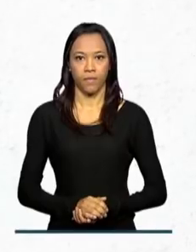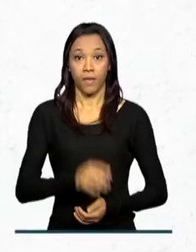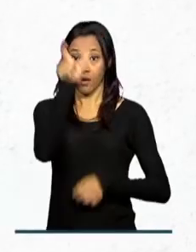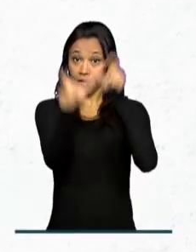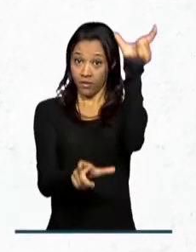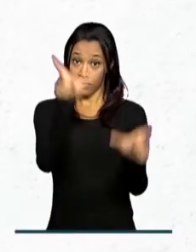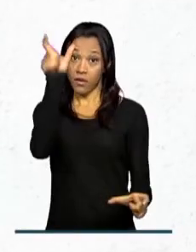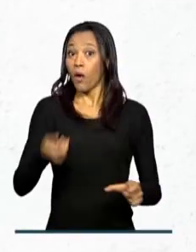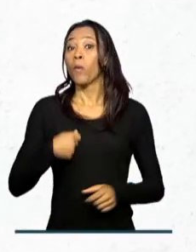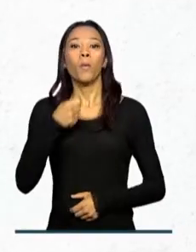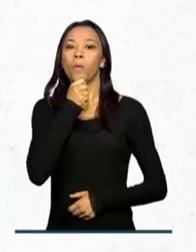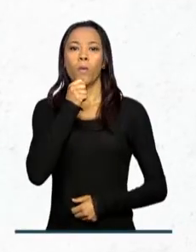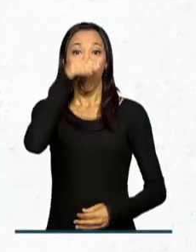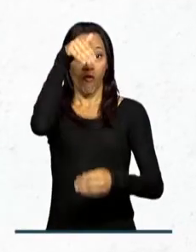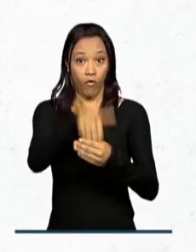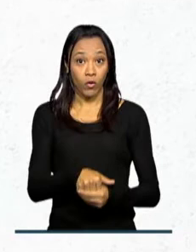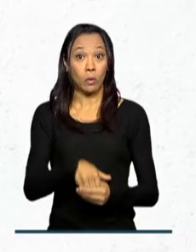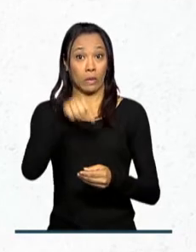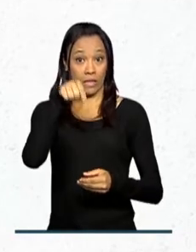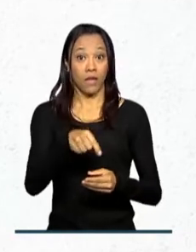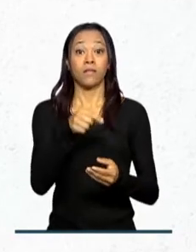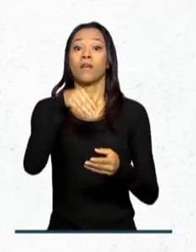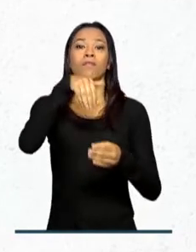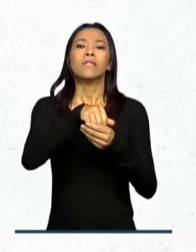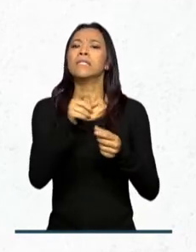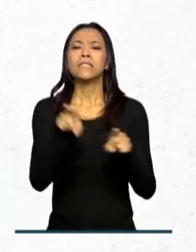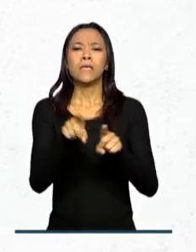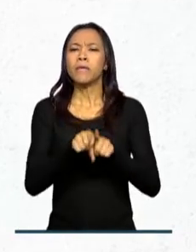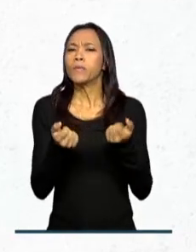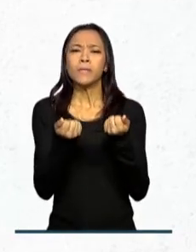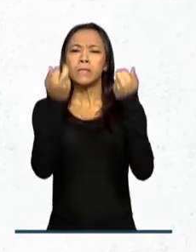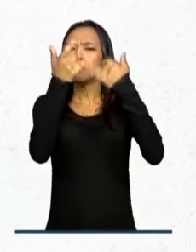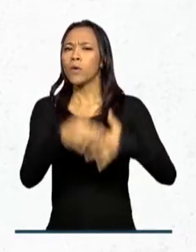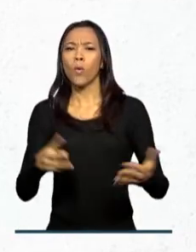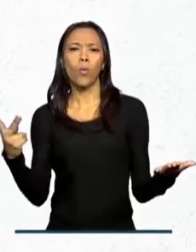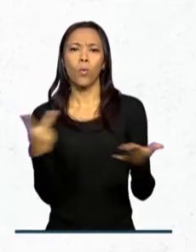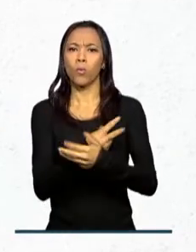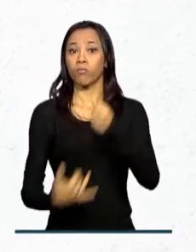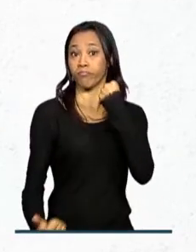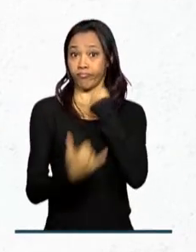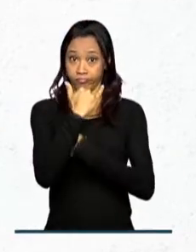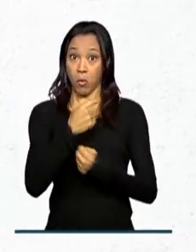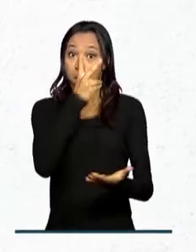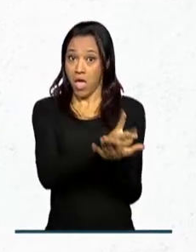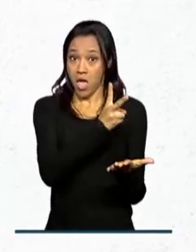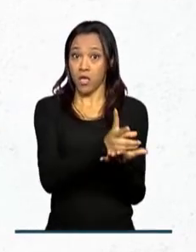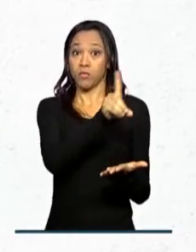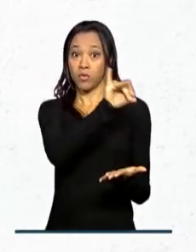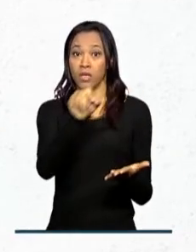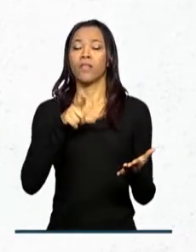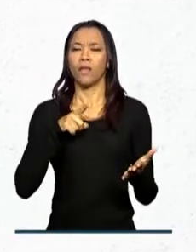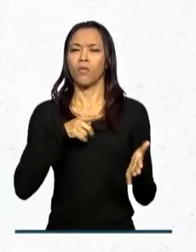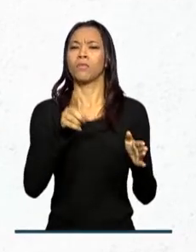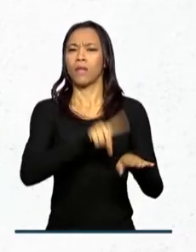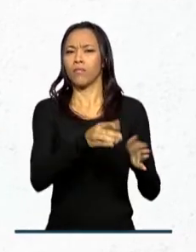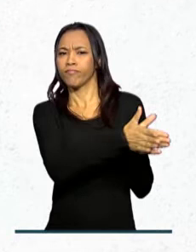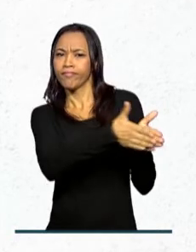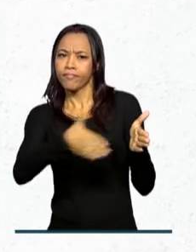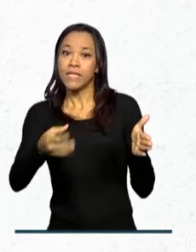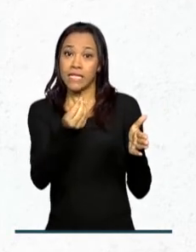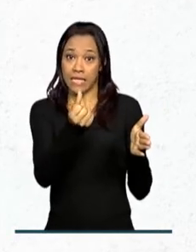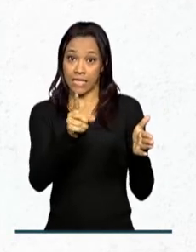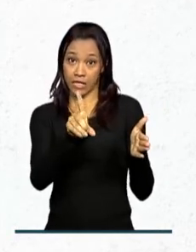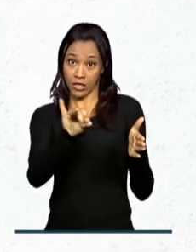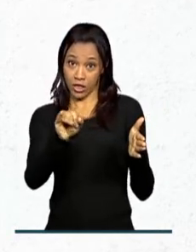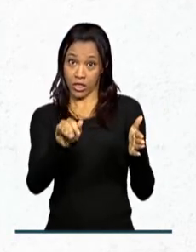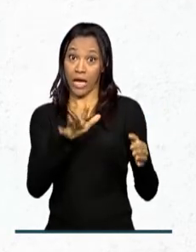O eleitor que não votou nestas eleições e não justificou a sua ausência no mesmo dia do pleito tem prazo de 60 dias após a